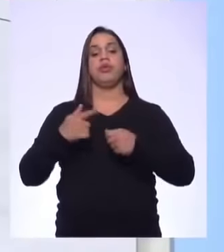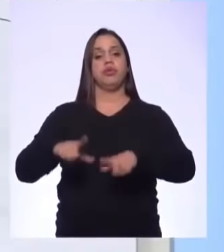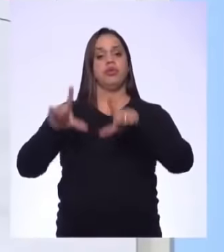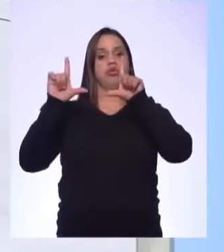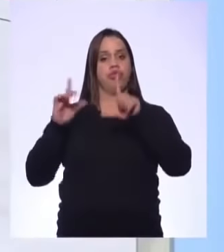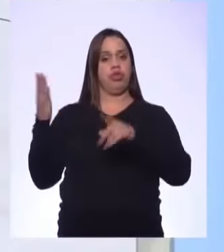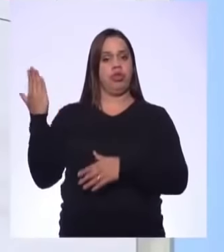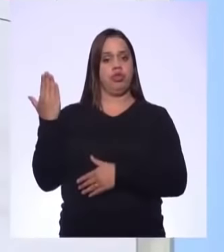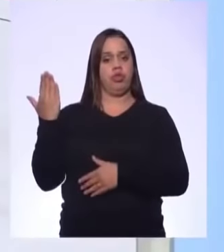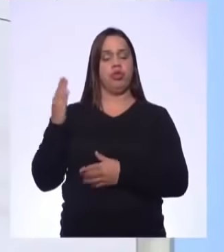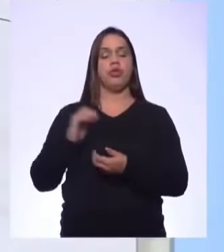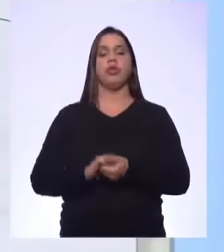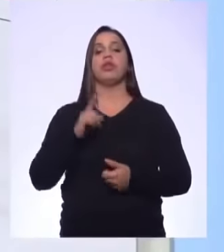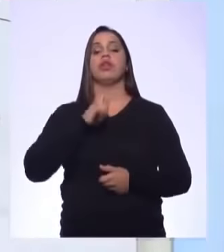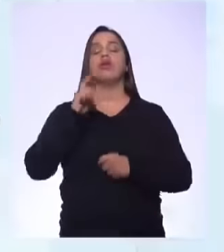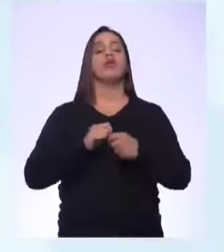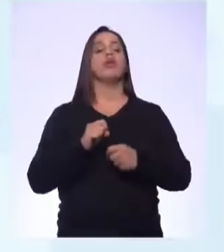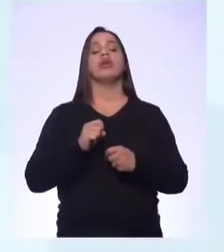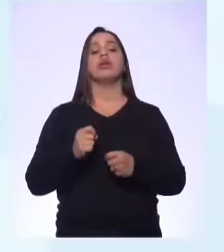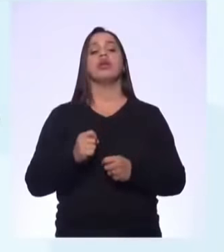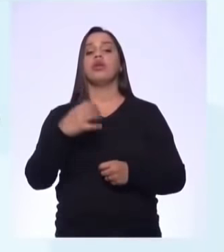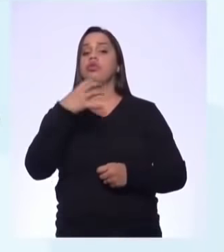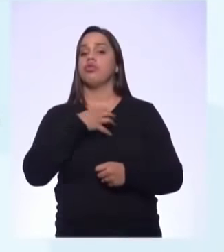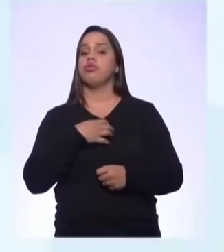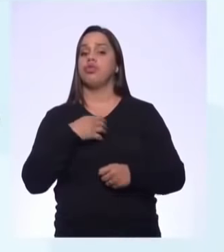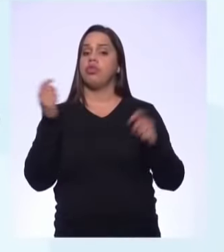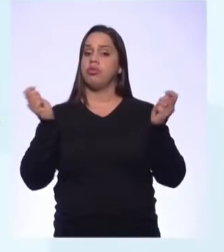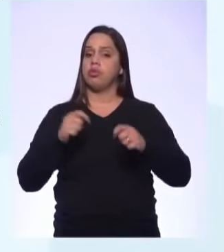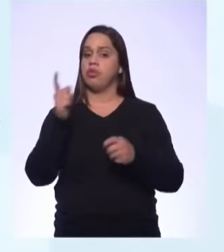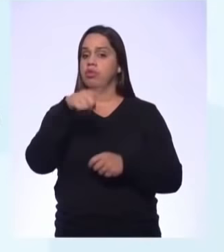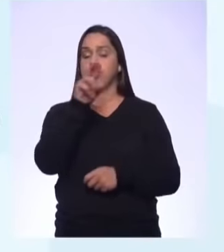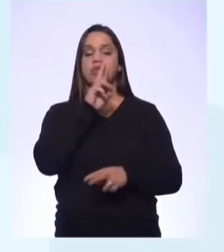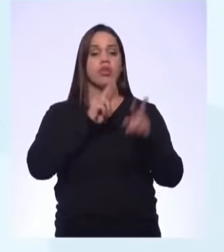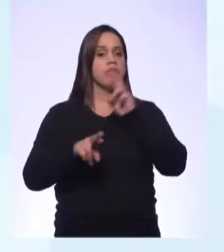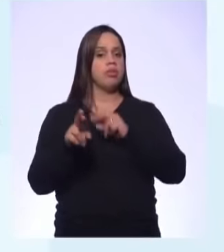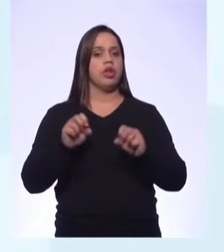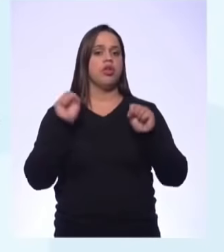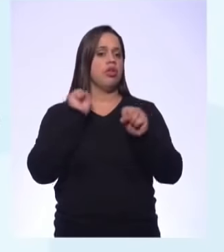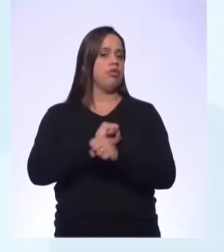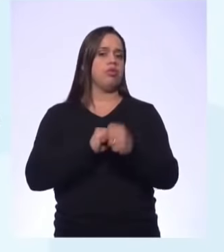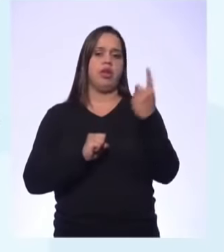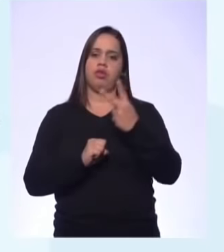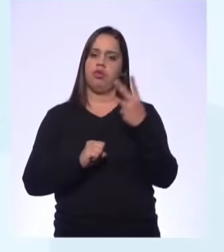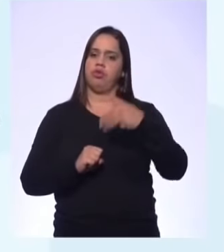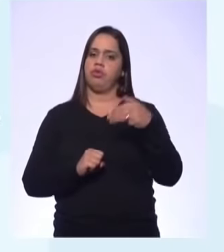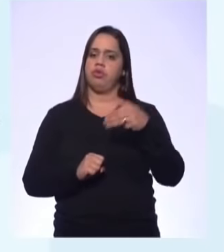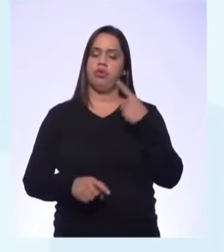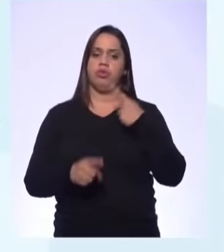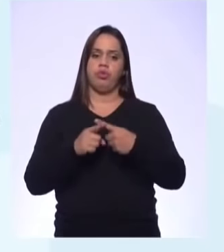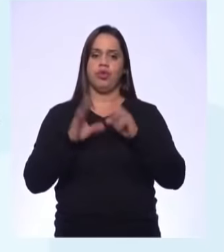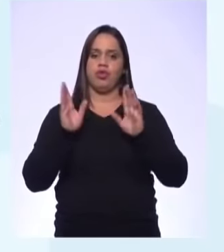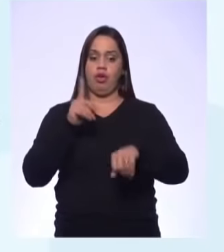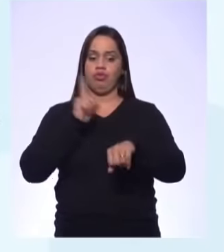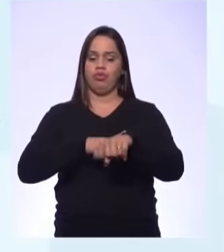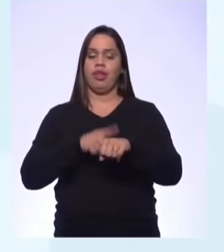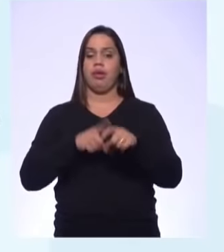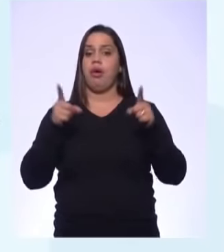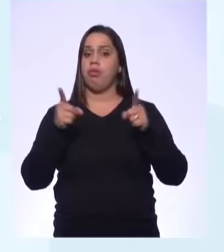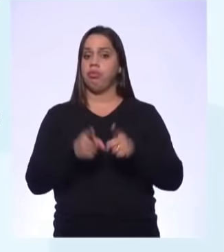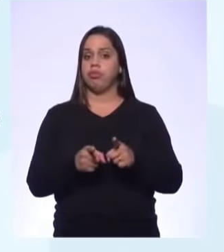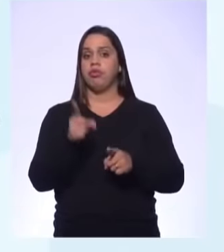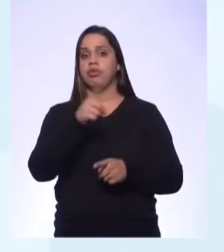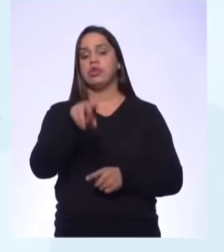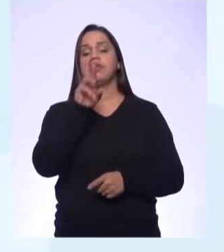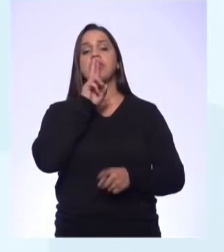vai colocar as maneiras possíveis de você responder, tá? Eu não vou dar 2 minutos, porque nosso tempo está acabando. Você